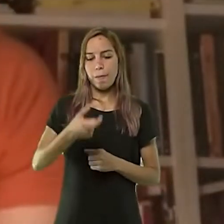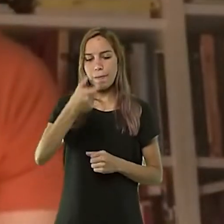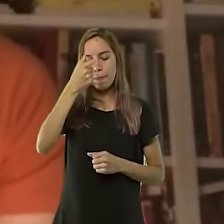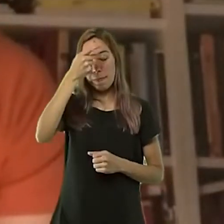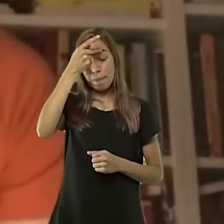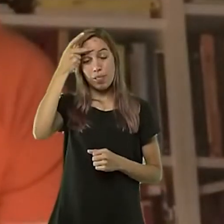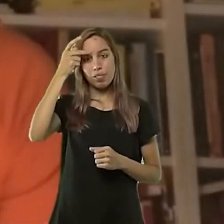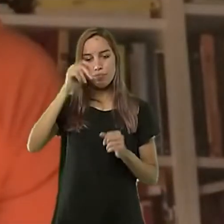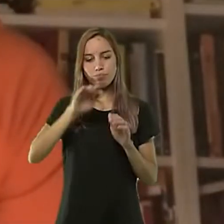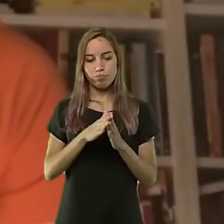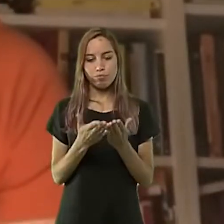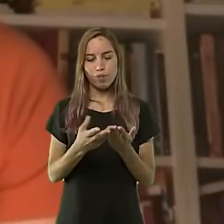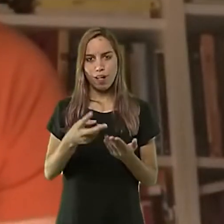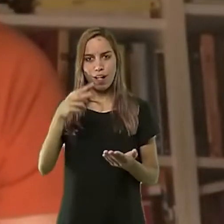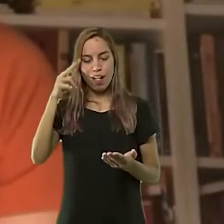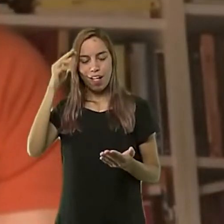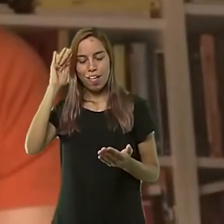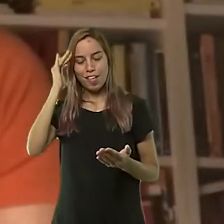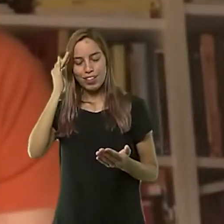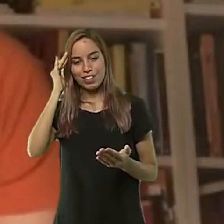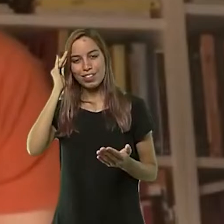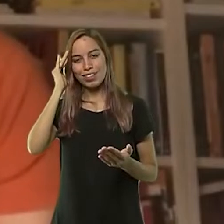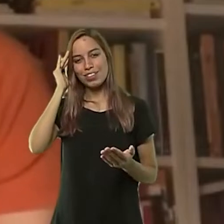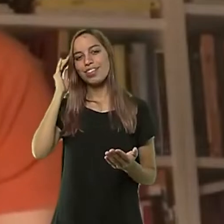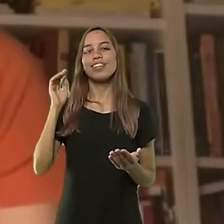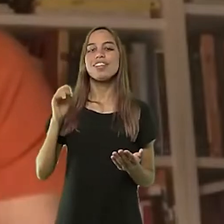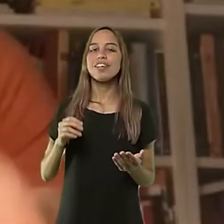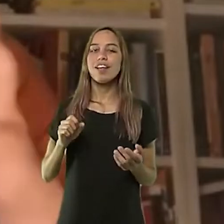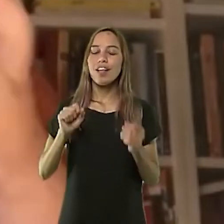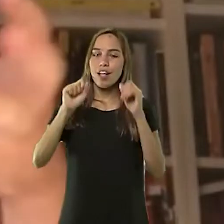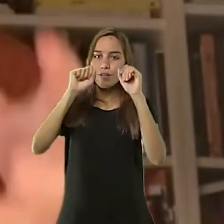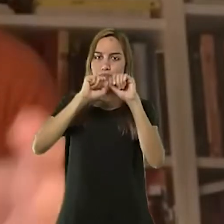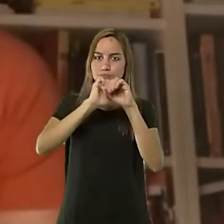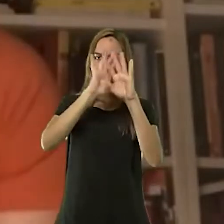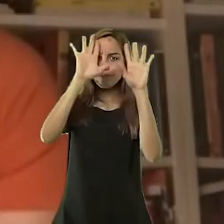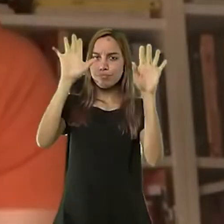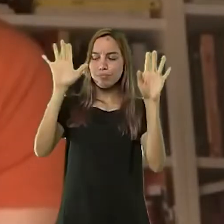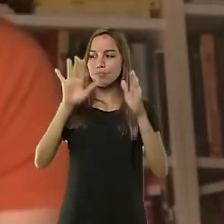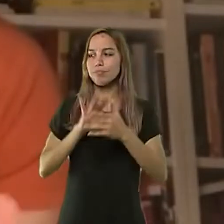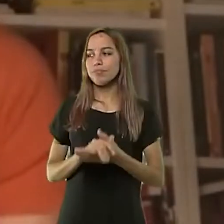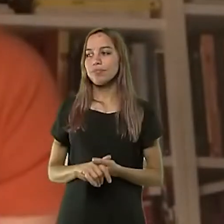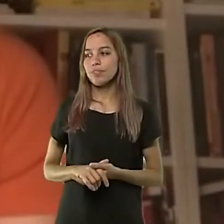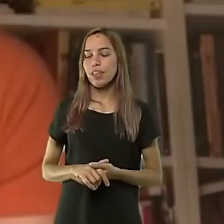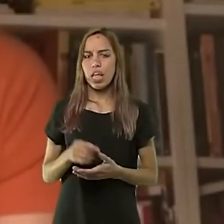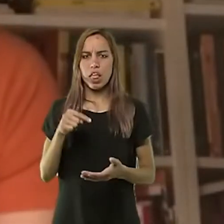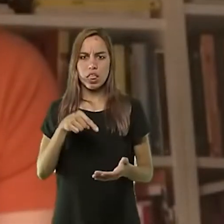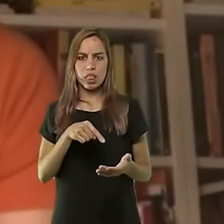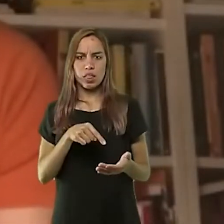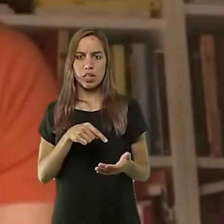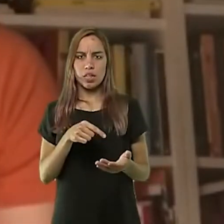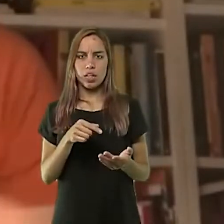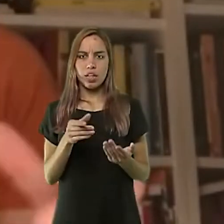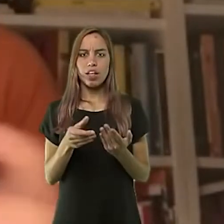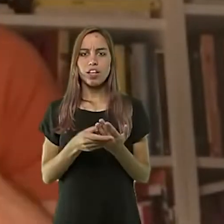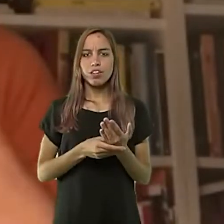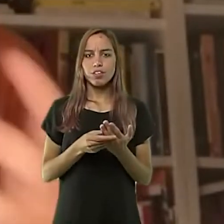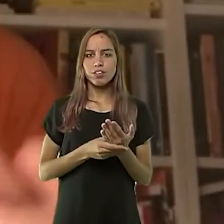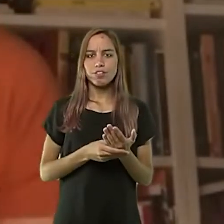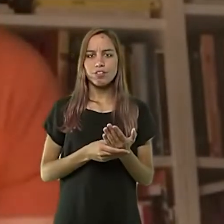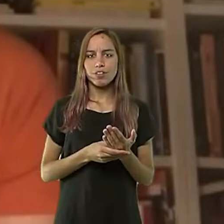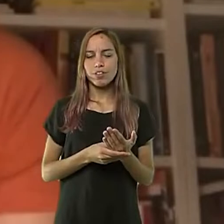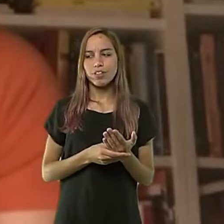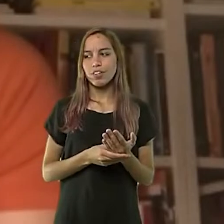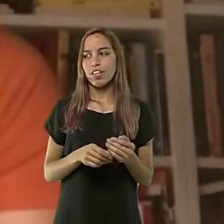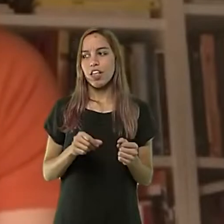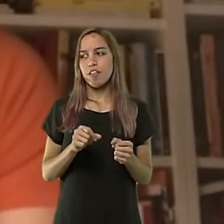que soube deste plano da CIA. E portanto este livro insere-se nesse contexto, ainda que